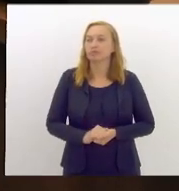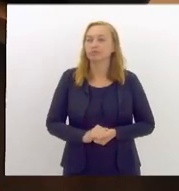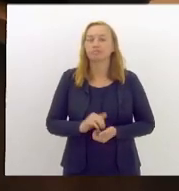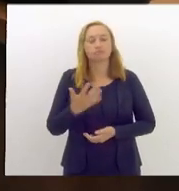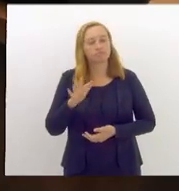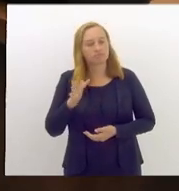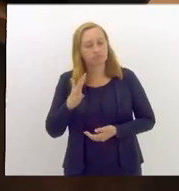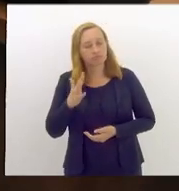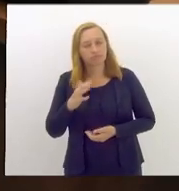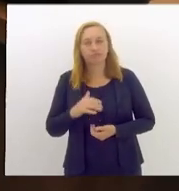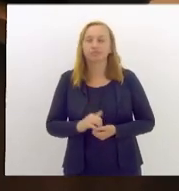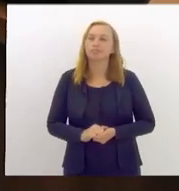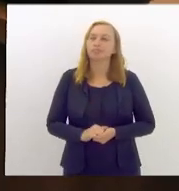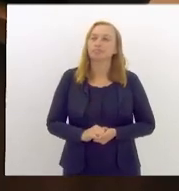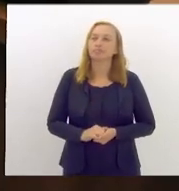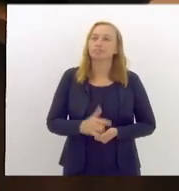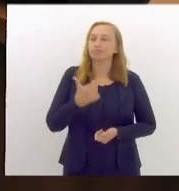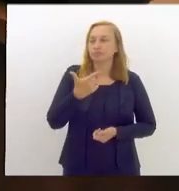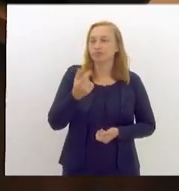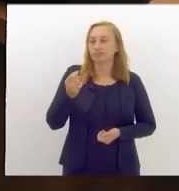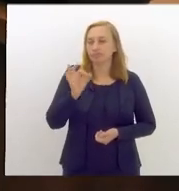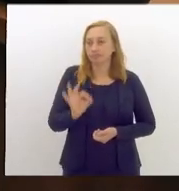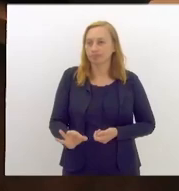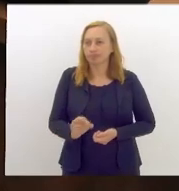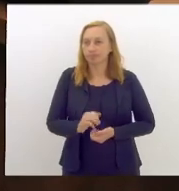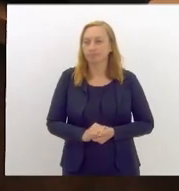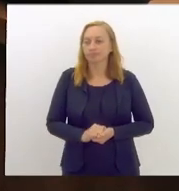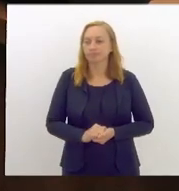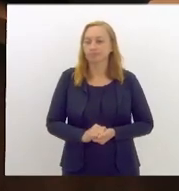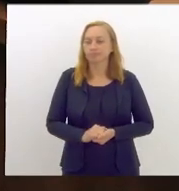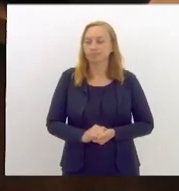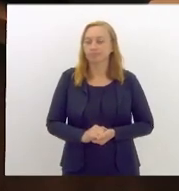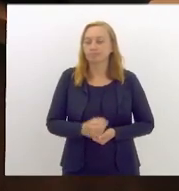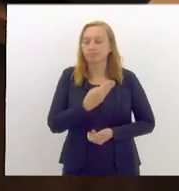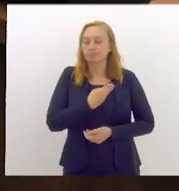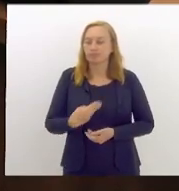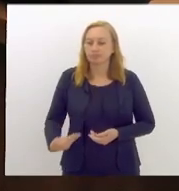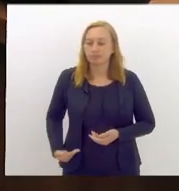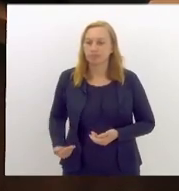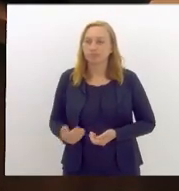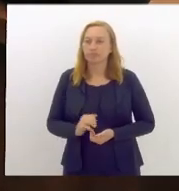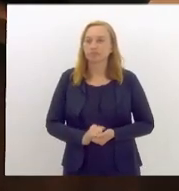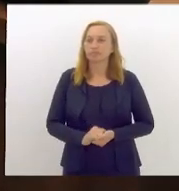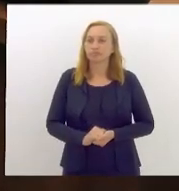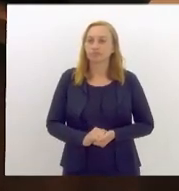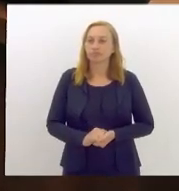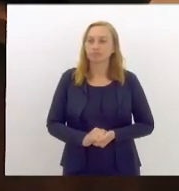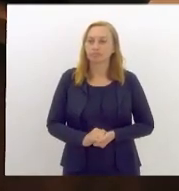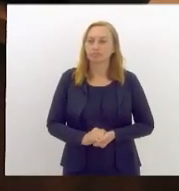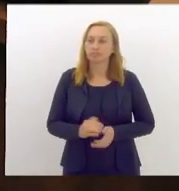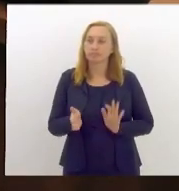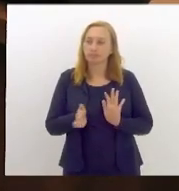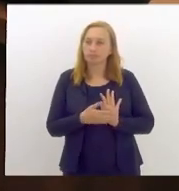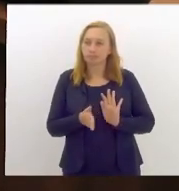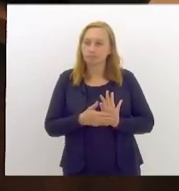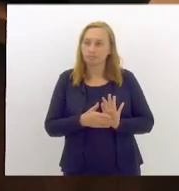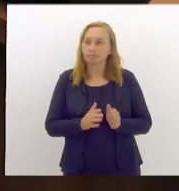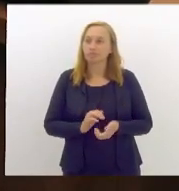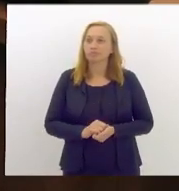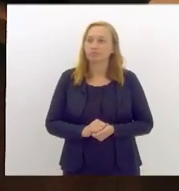aproximadamente 20% o governador propôs